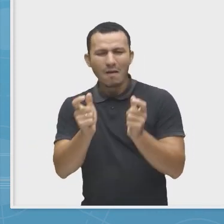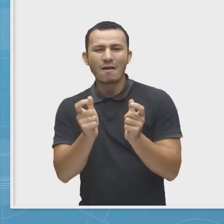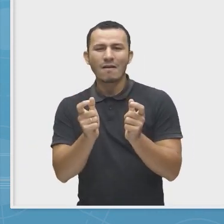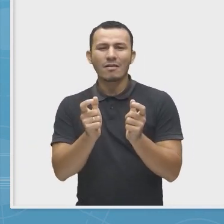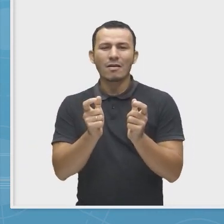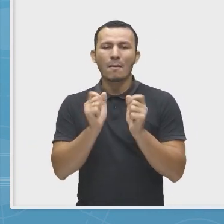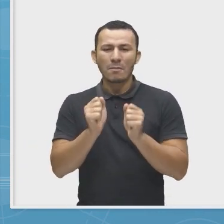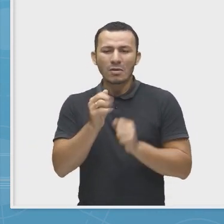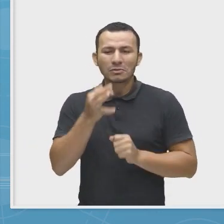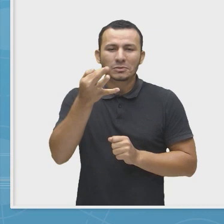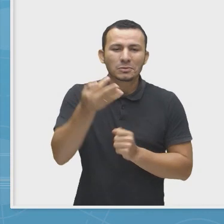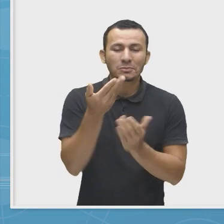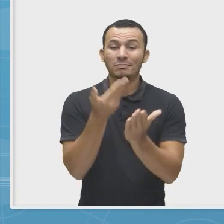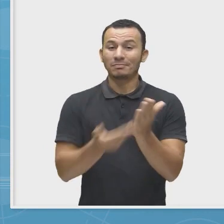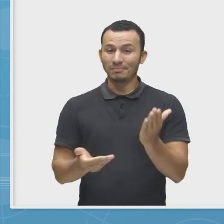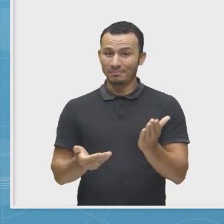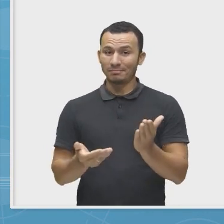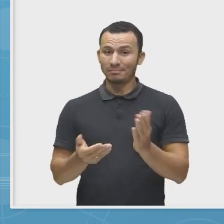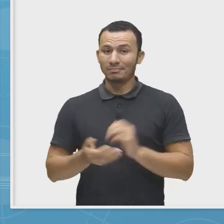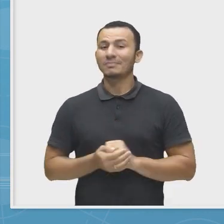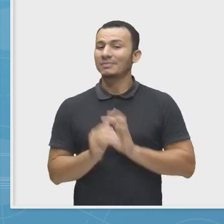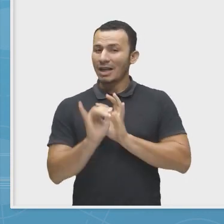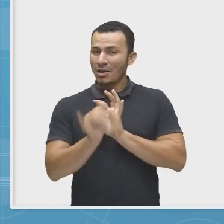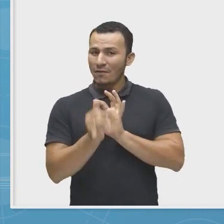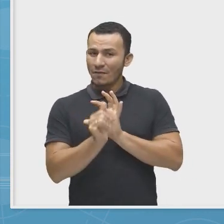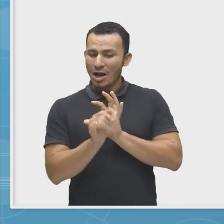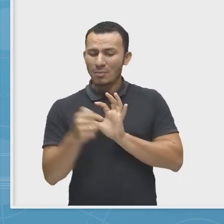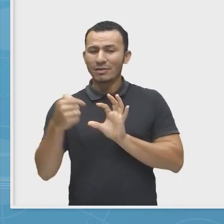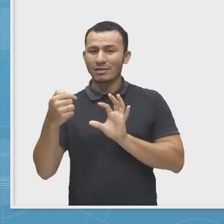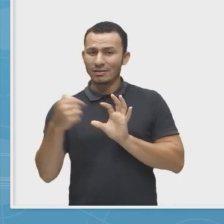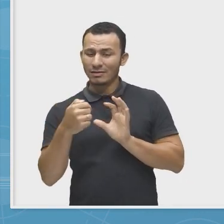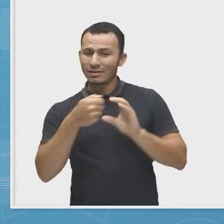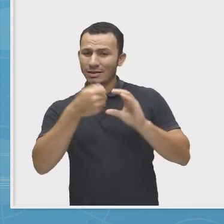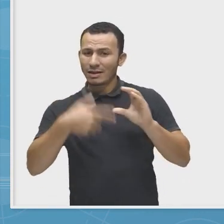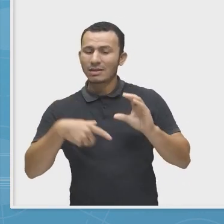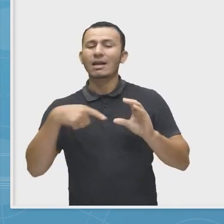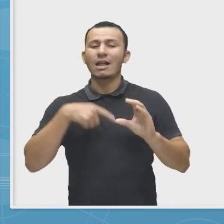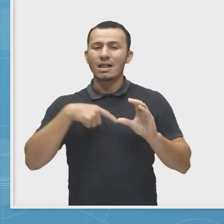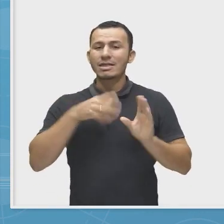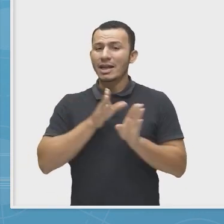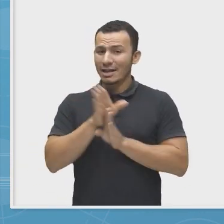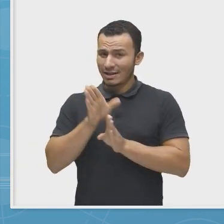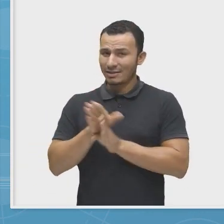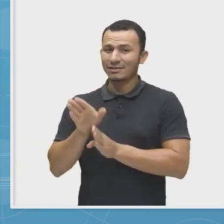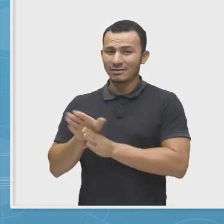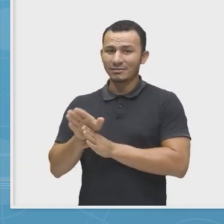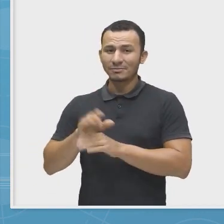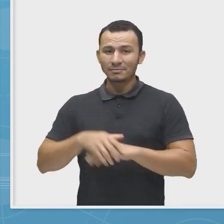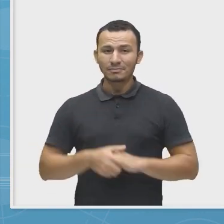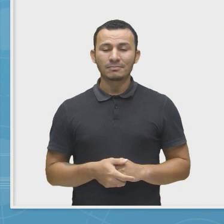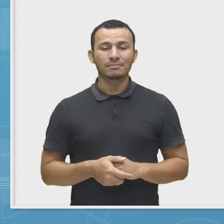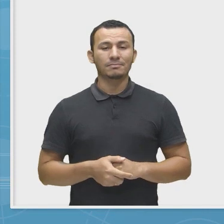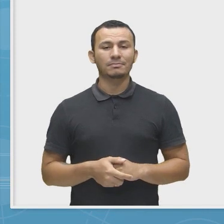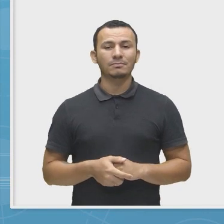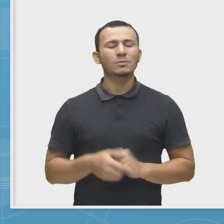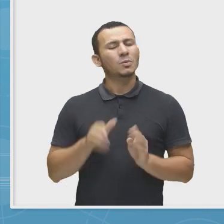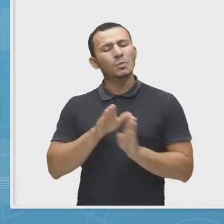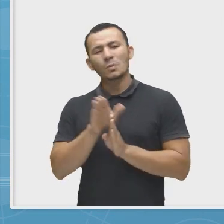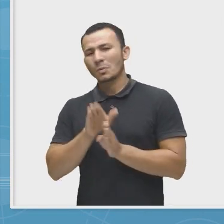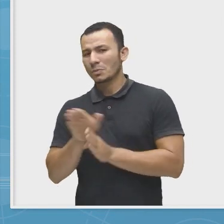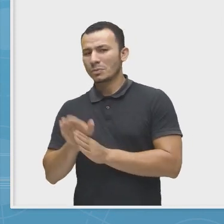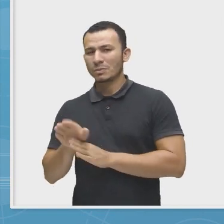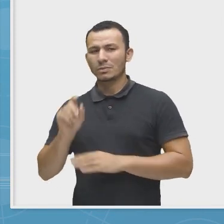dar mal? Né? Porque a fábula, ela tem o quê? Uma moral, né? Então, a